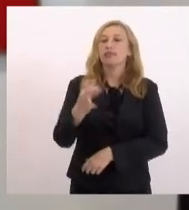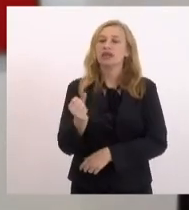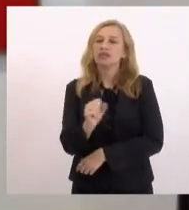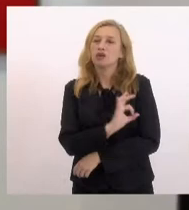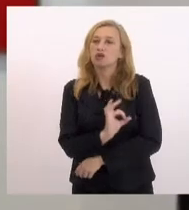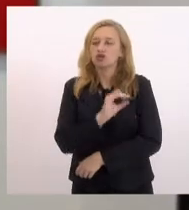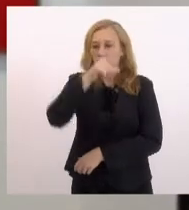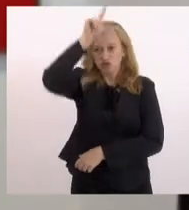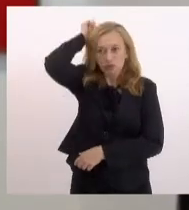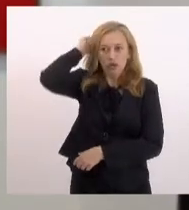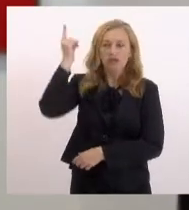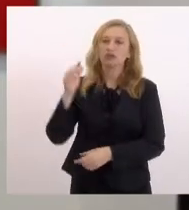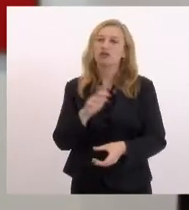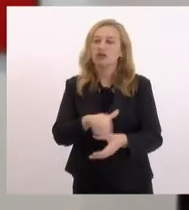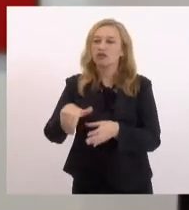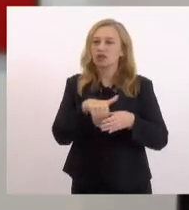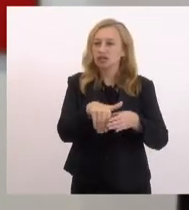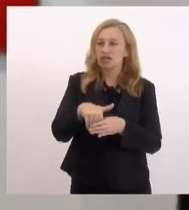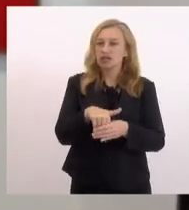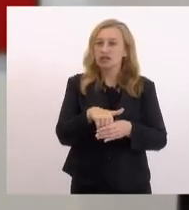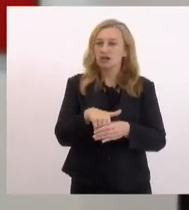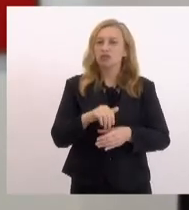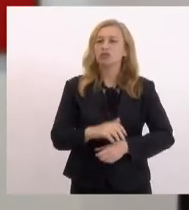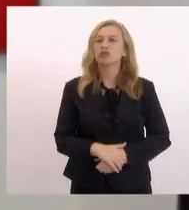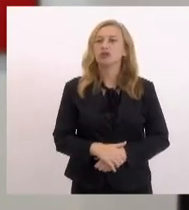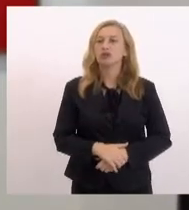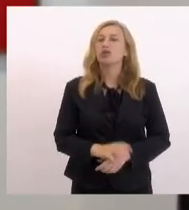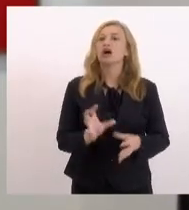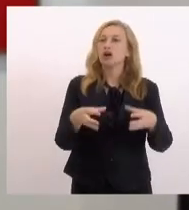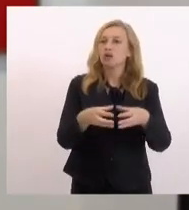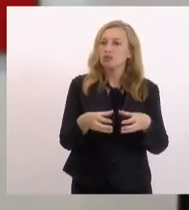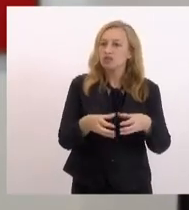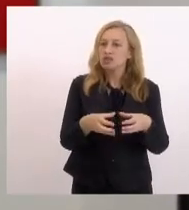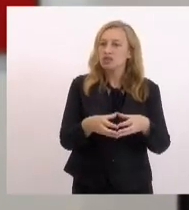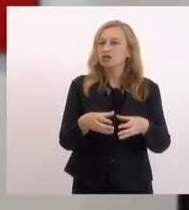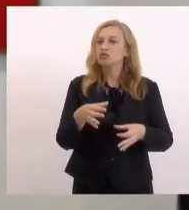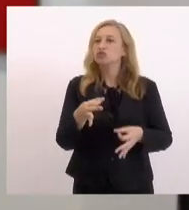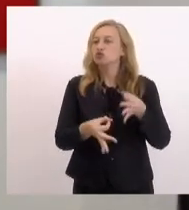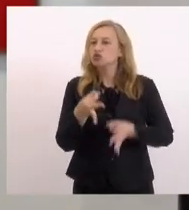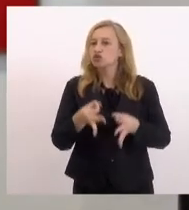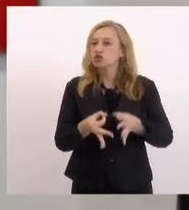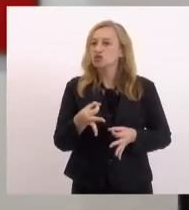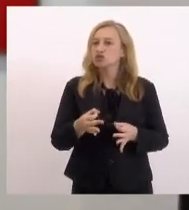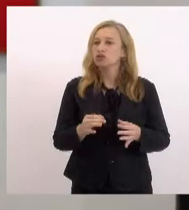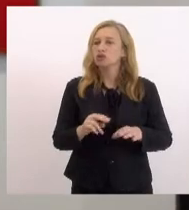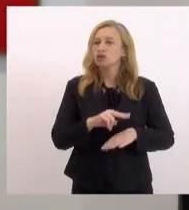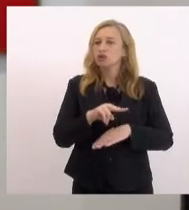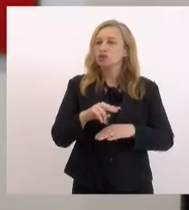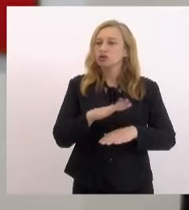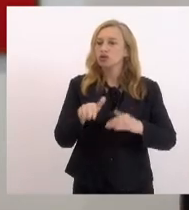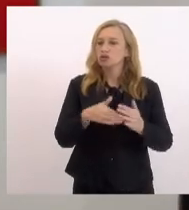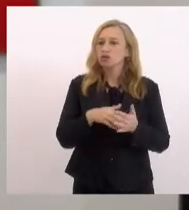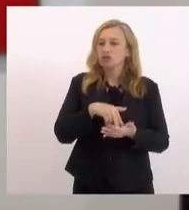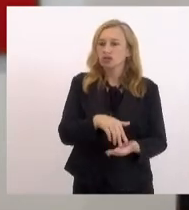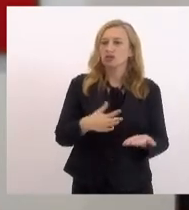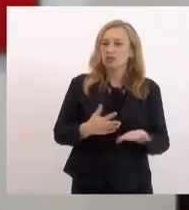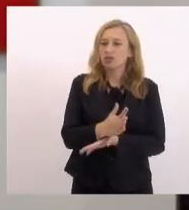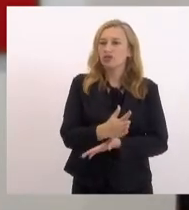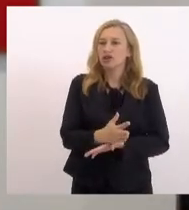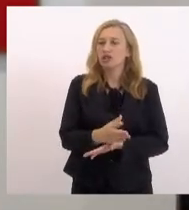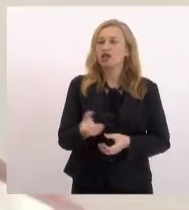Rocha. Em votação, o parecer da Comissão de Constituição e Justiça. Senhores que aprovam, permaneçam como estão, aprovado. Em